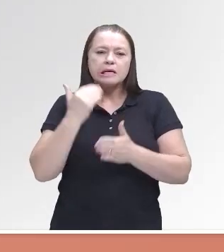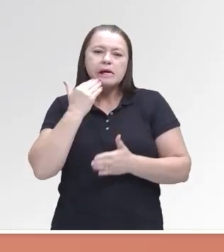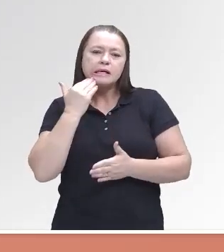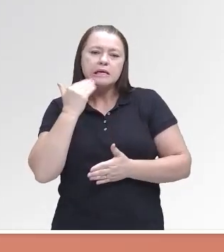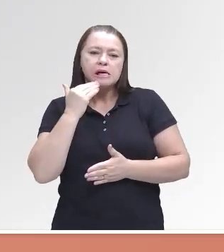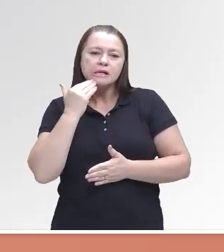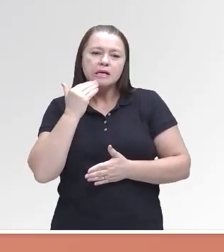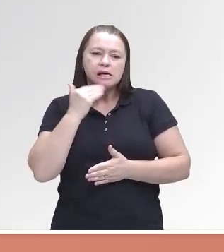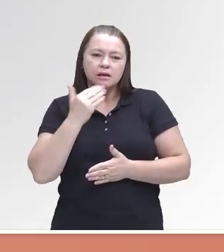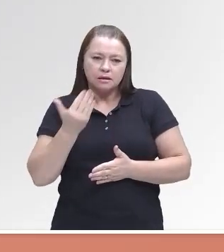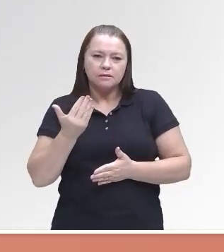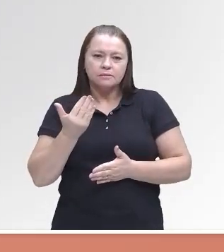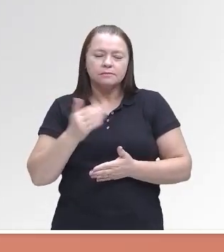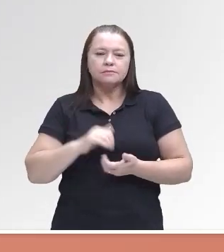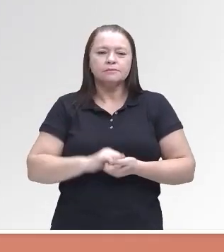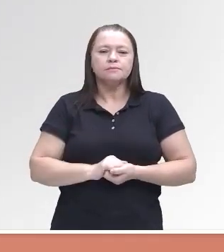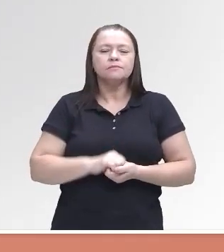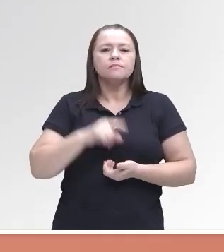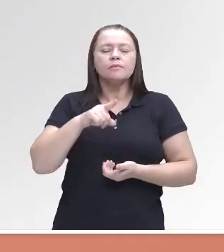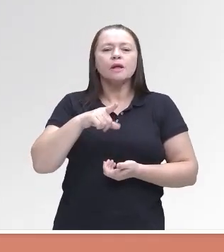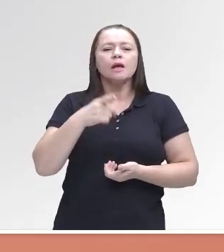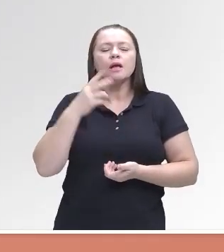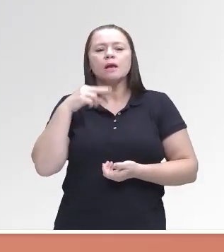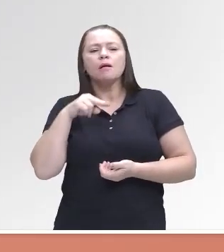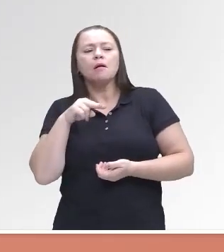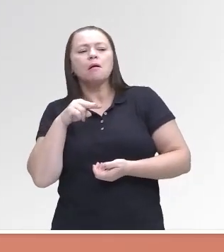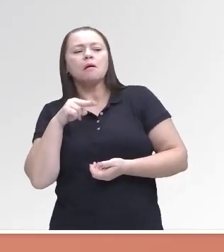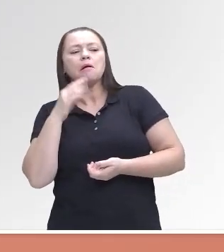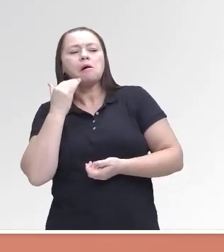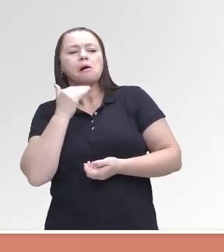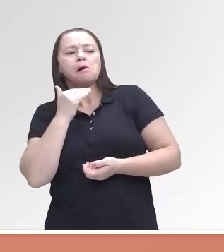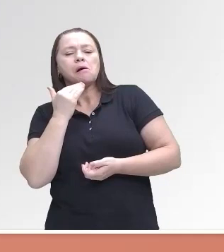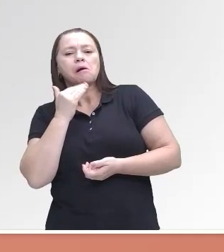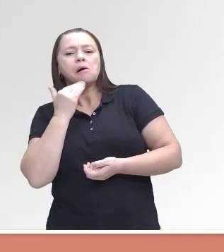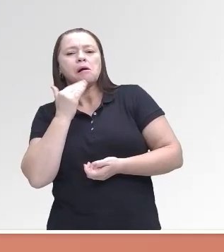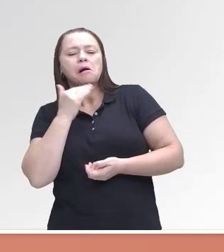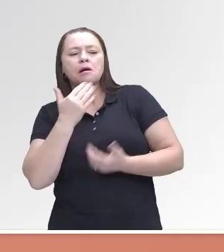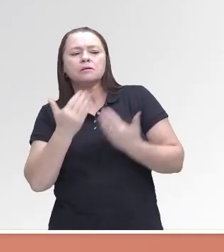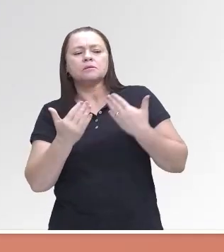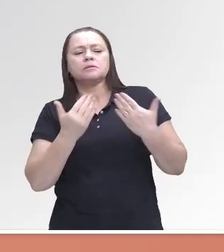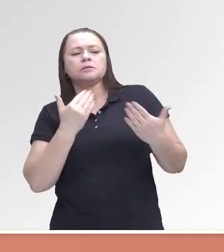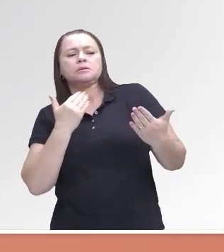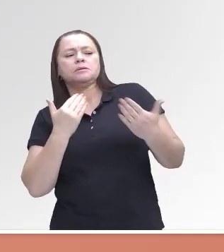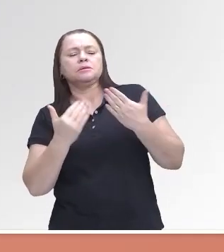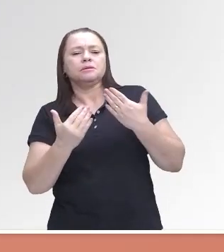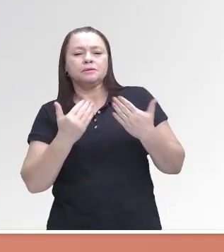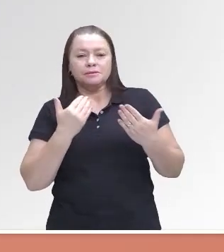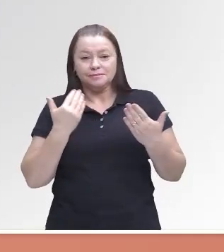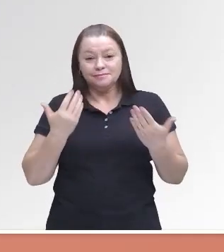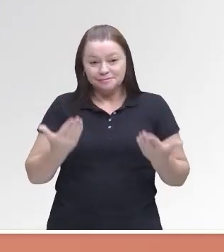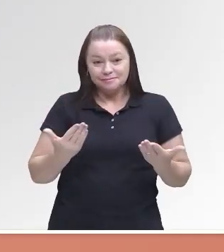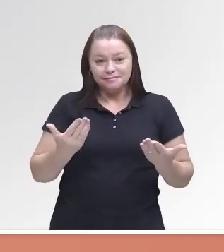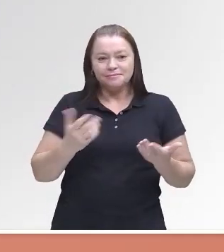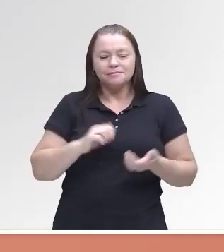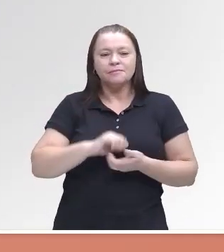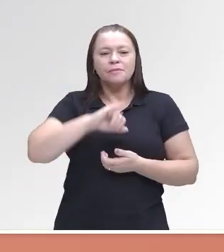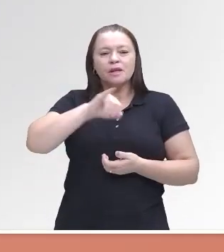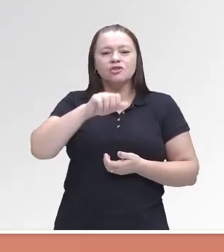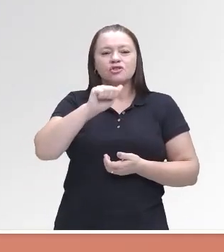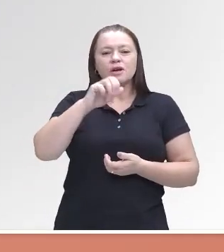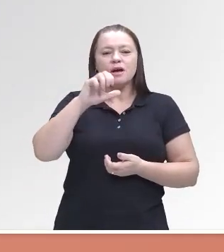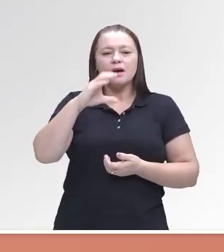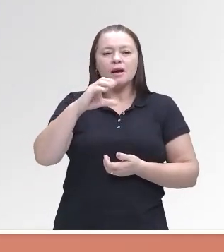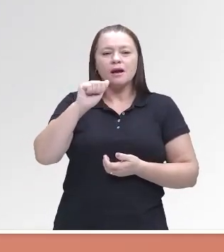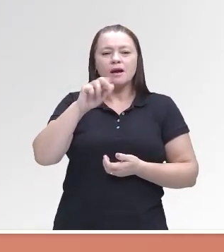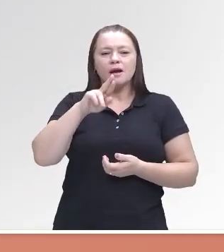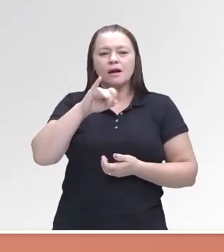Ou jaçá, aquele que olha de banda com desconfiança. Jacareí, do tupi,